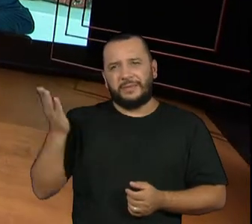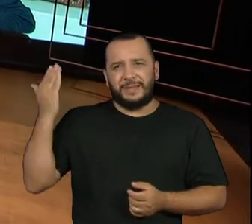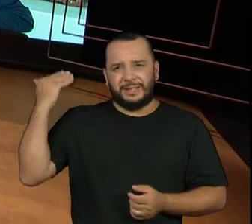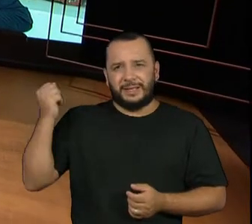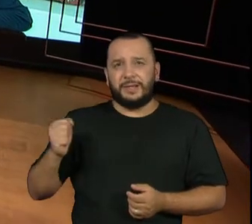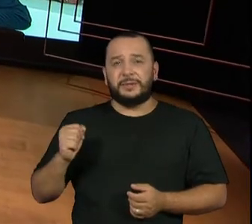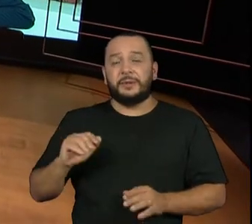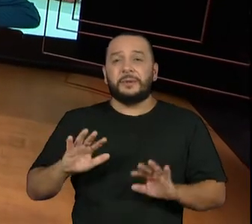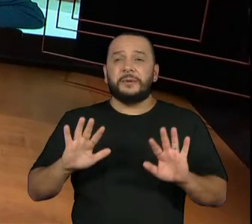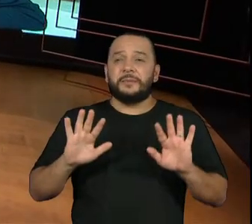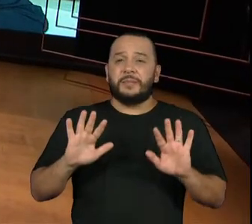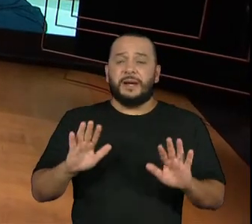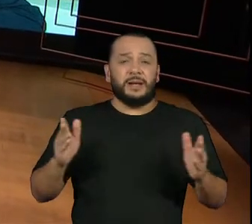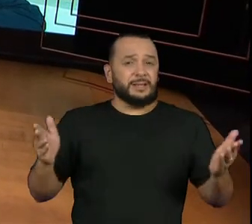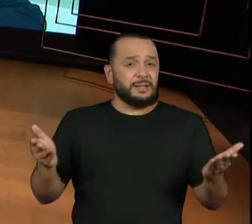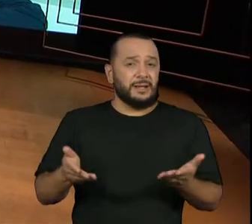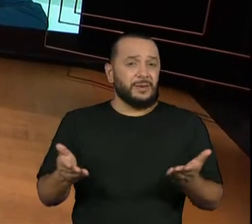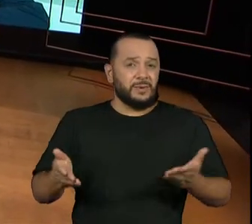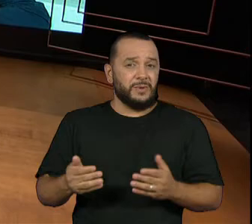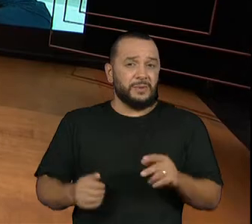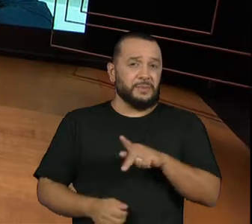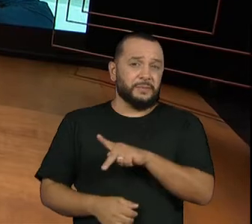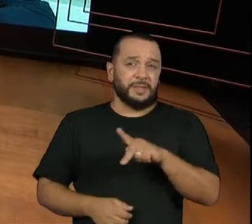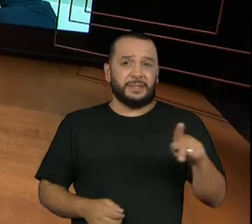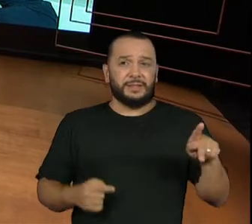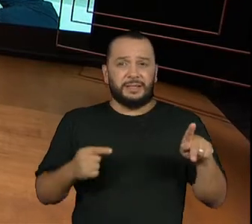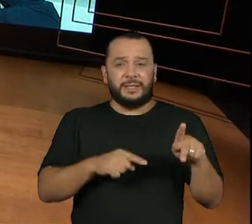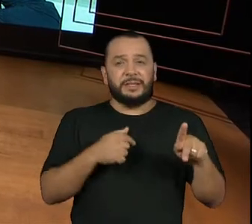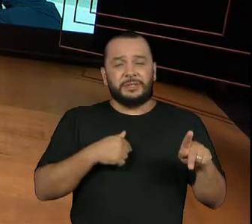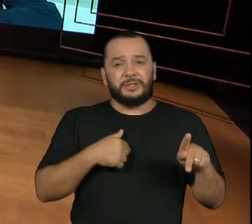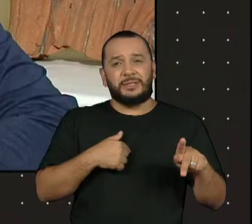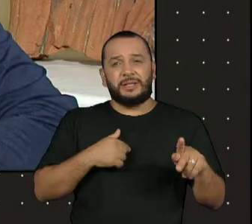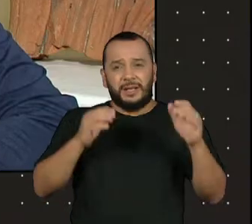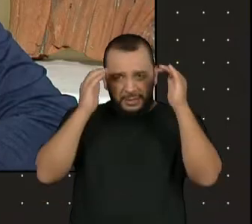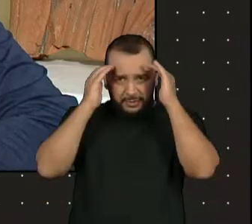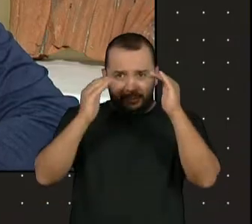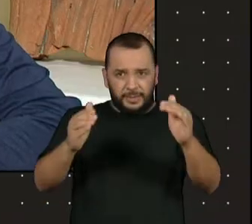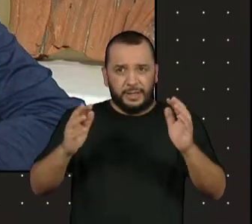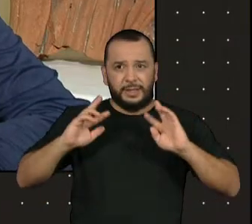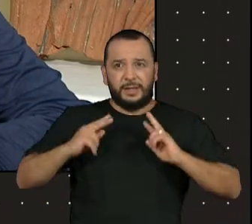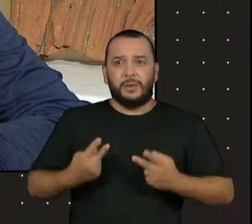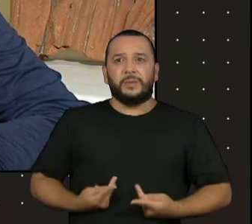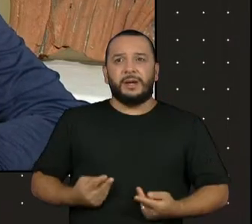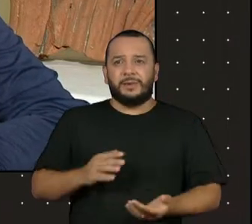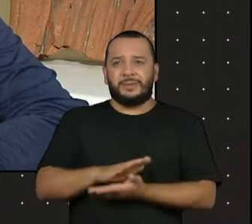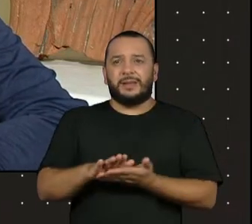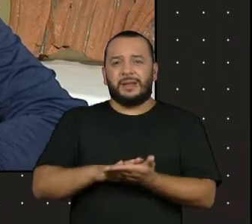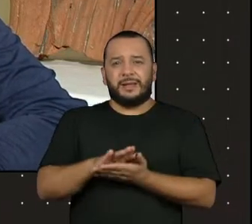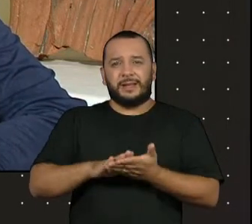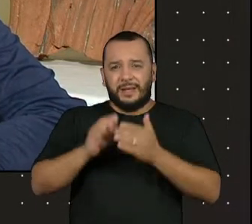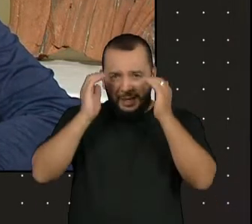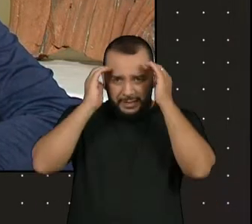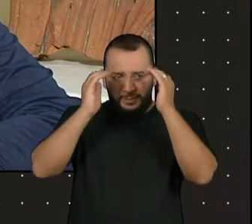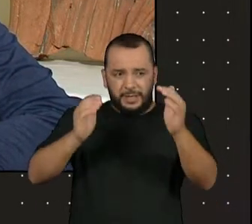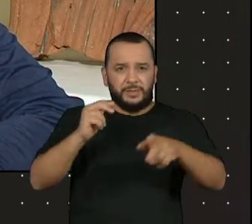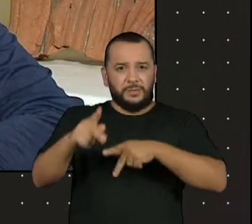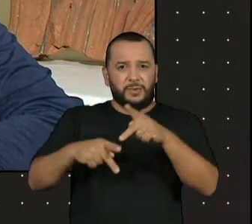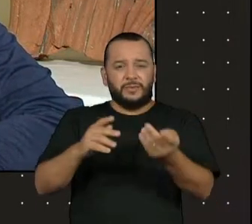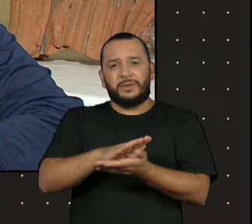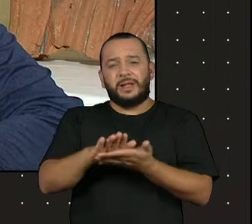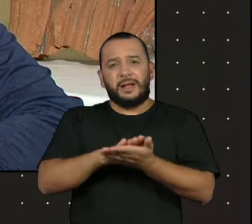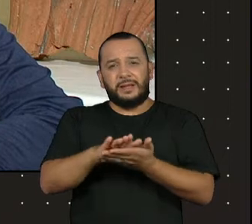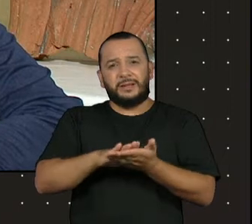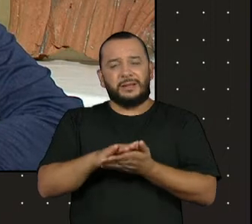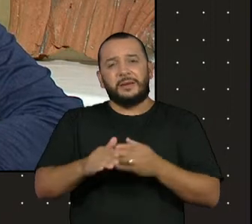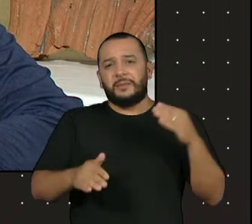uma falta de respeito com o ser humano, como a demonstrada pelo governo